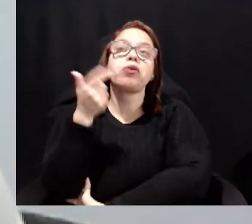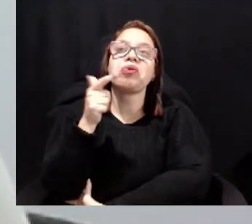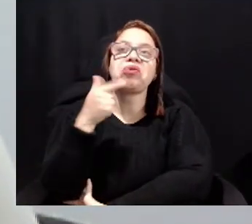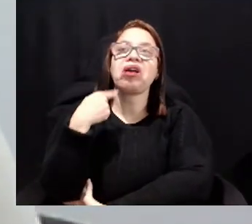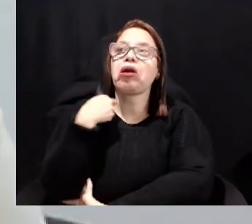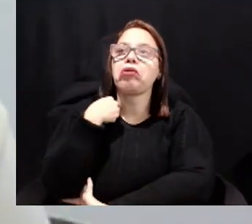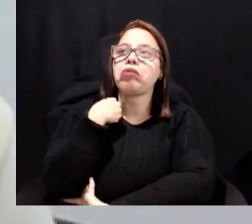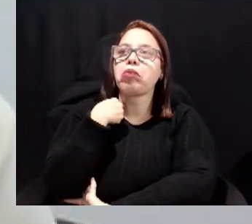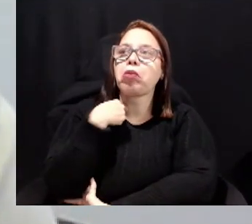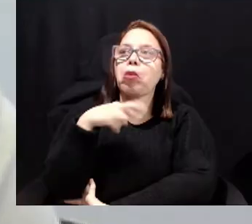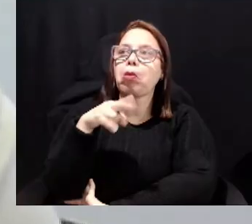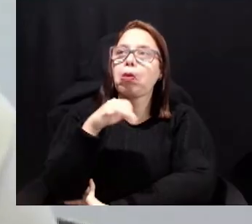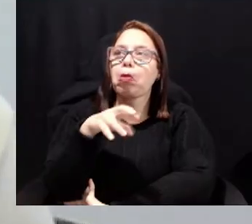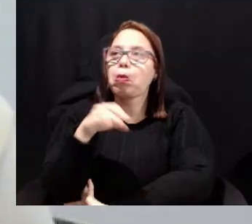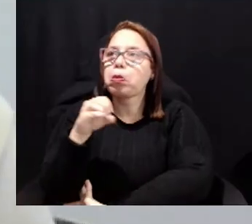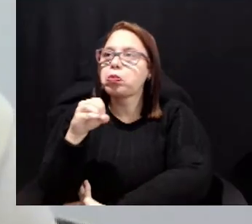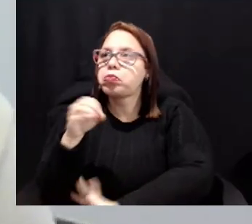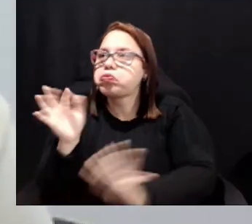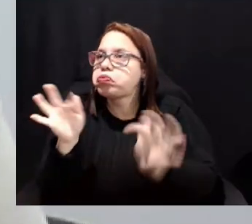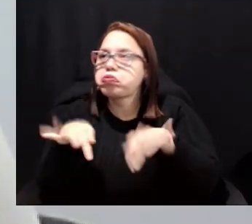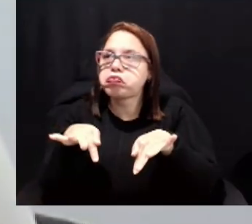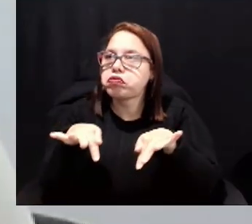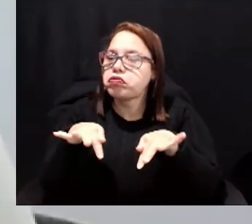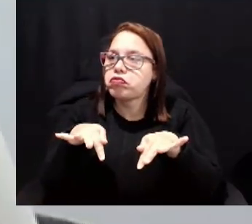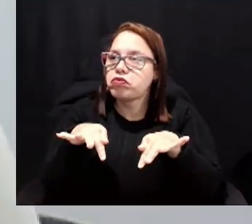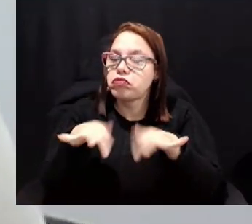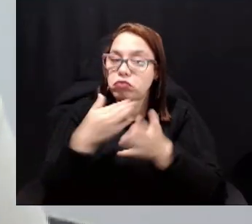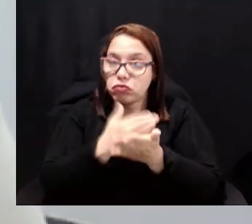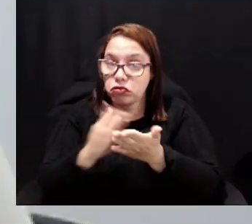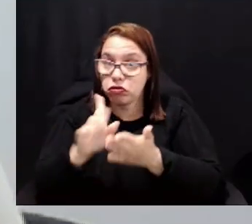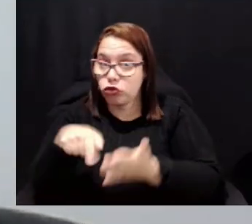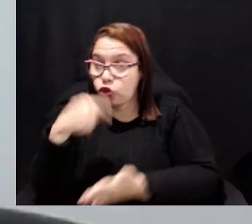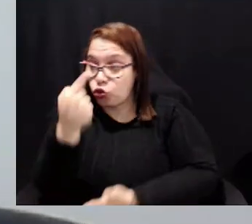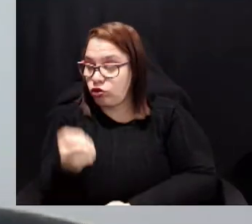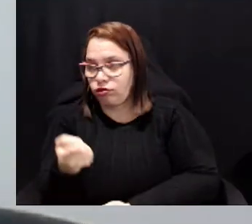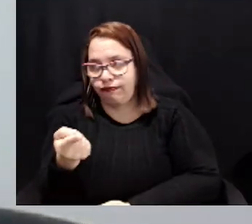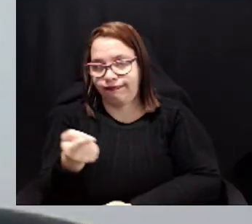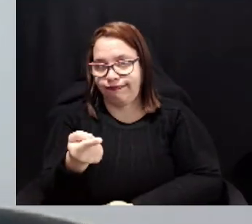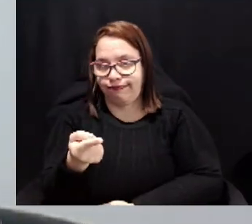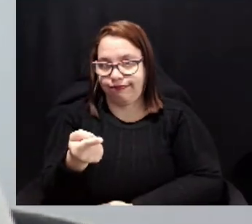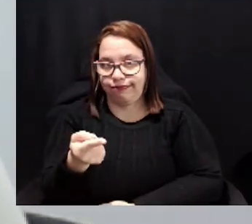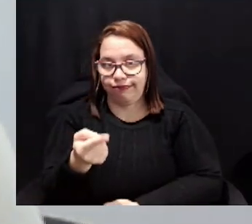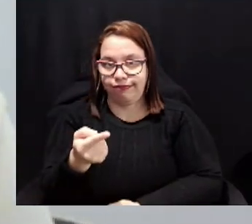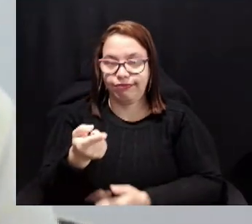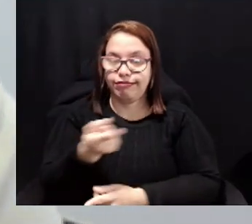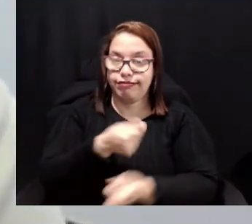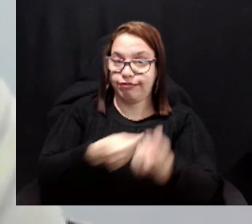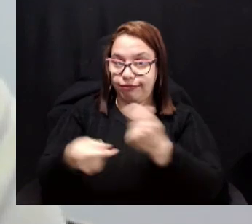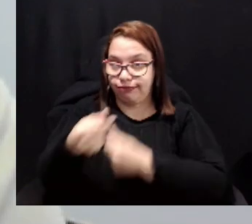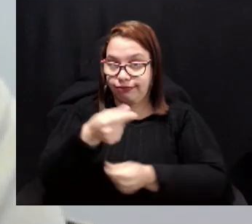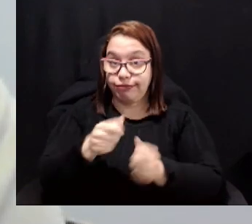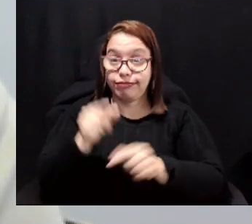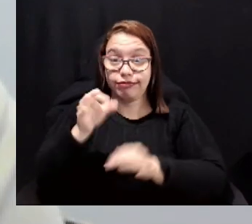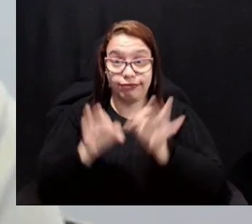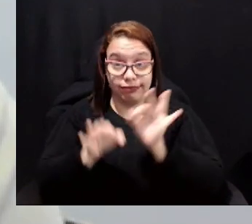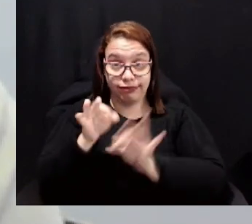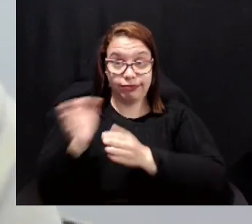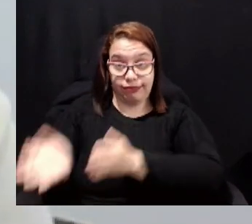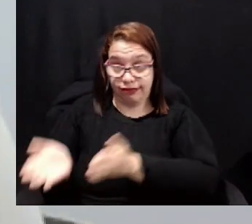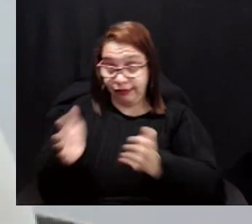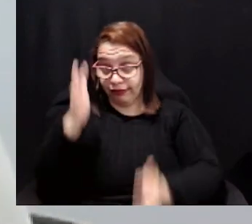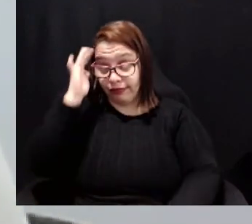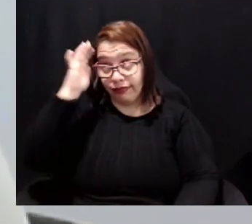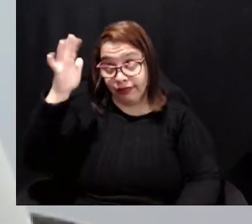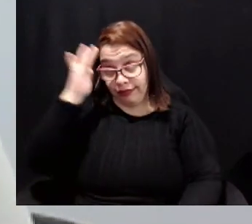existe resíduo, né? Todo final de um processo, ele serve para o início de um outro. E a economia circular vem justamente